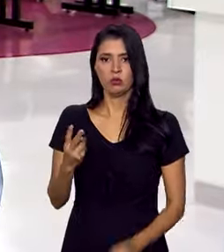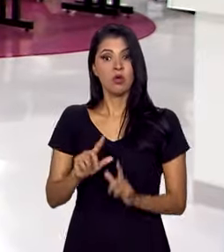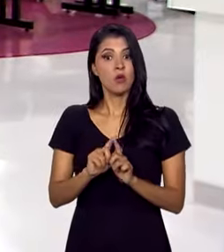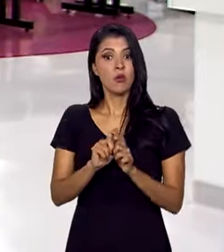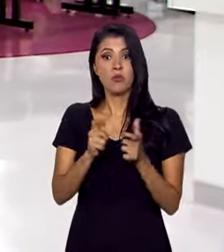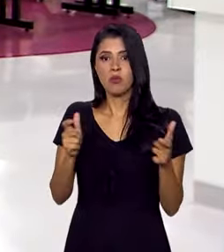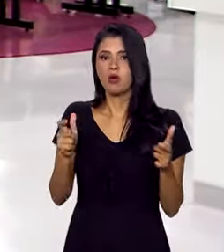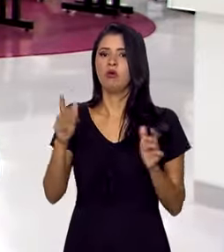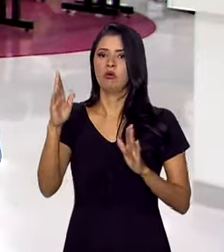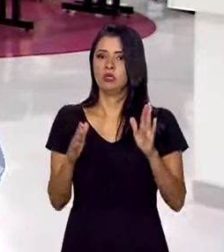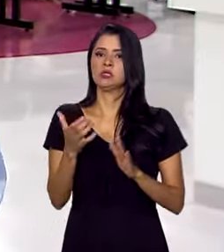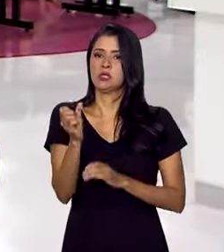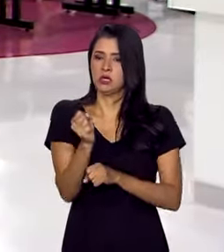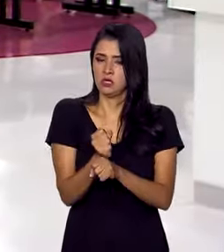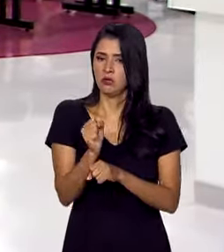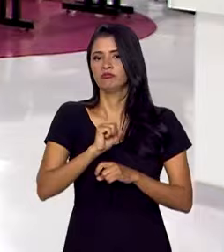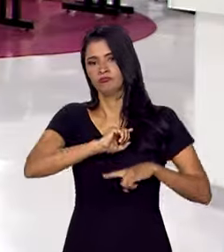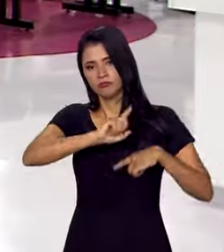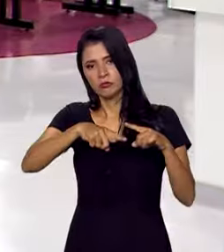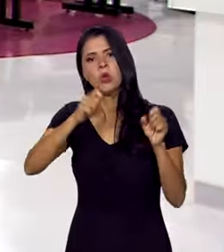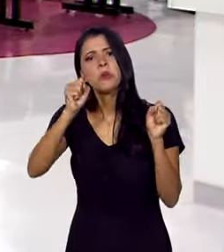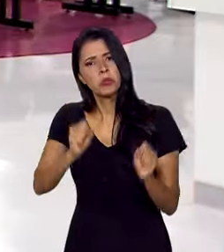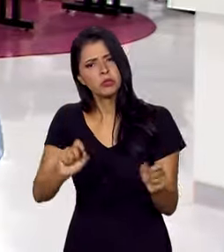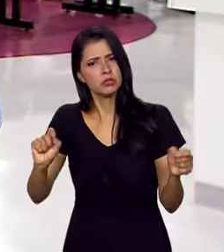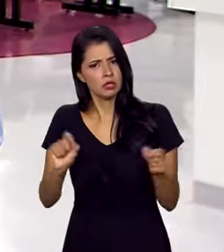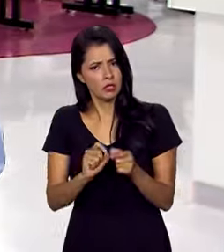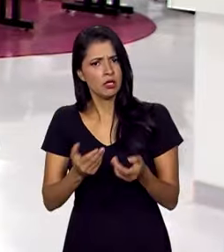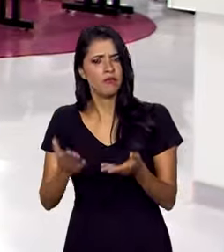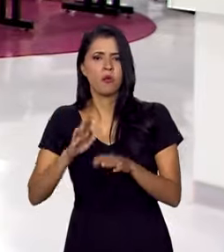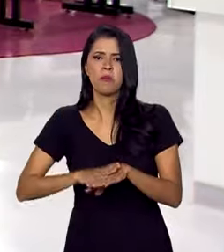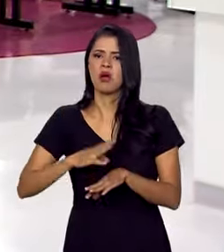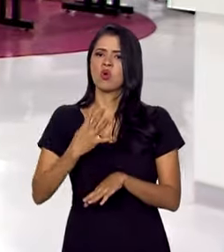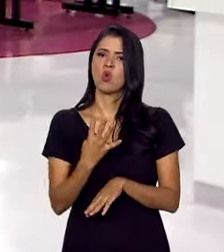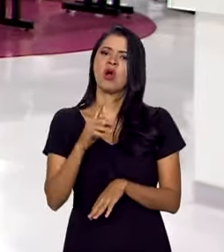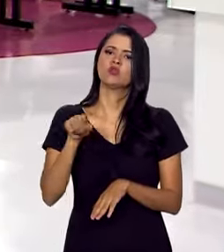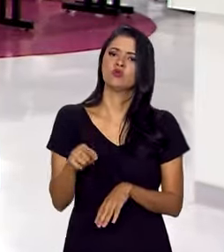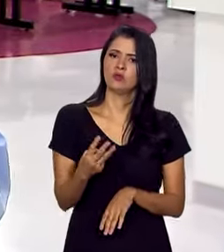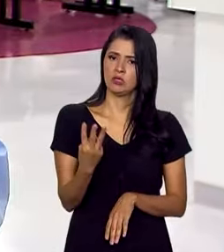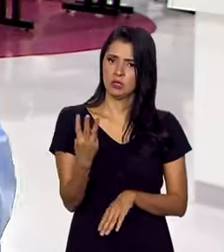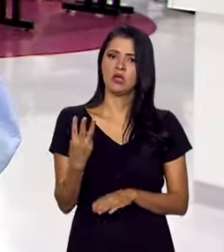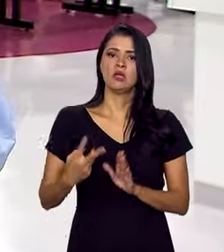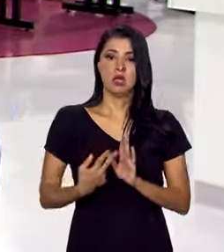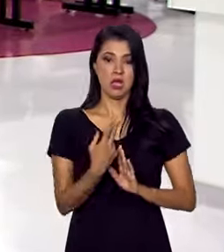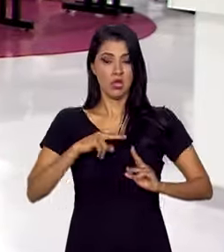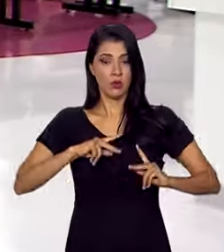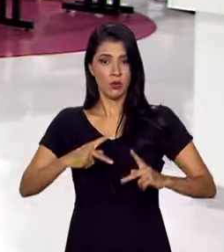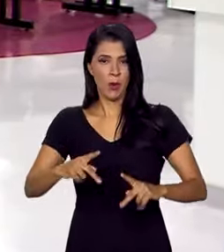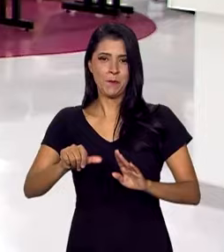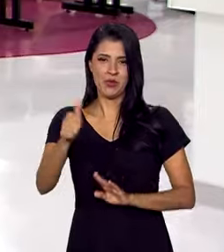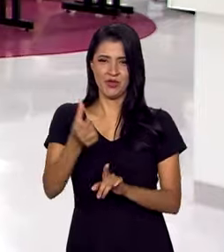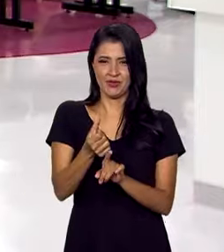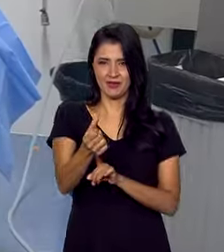dos últimos 10 anos. Com o avanço, foi possível a realização de mais de 4,3 mil transplantes só no